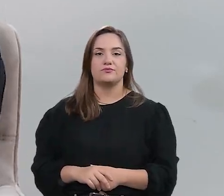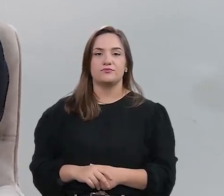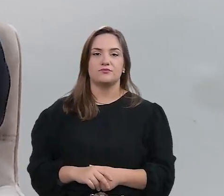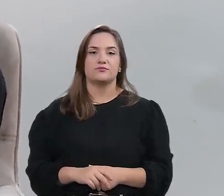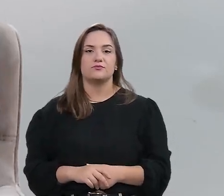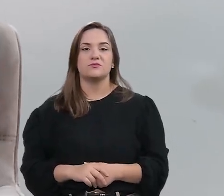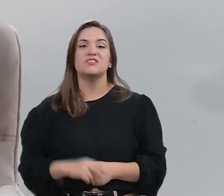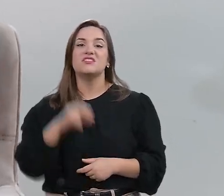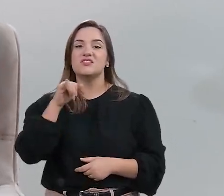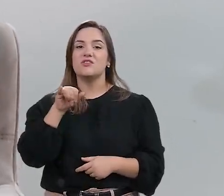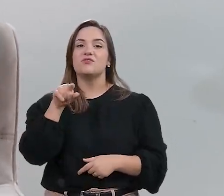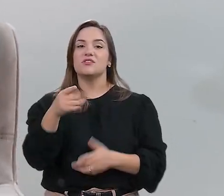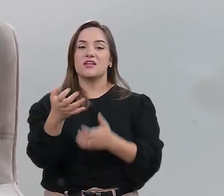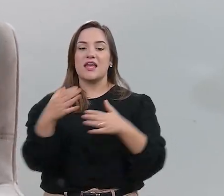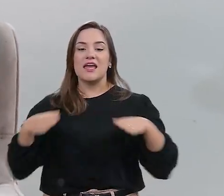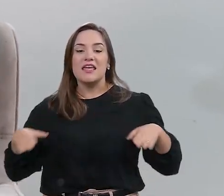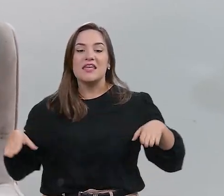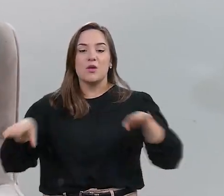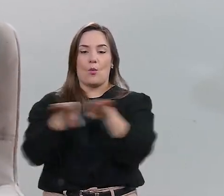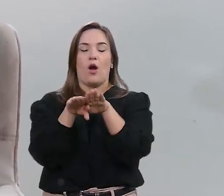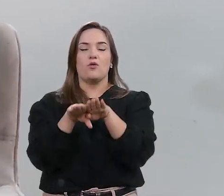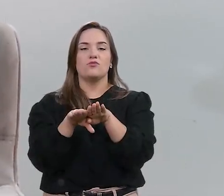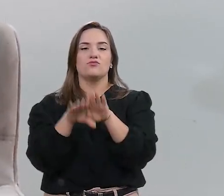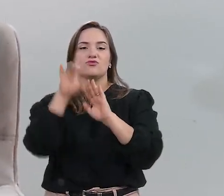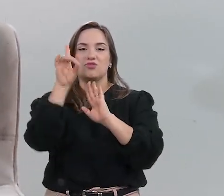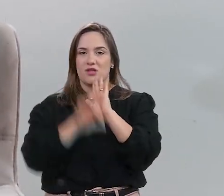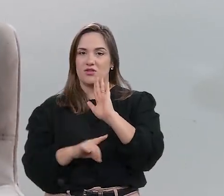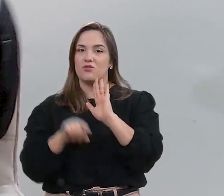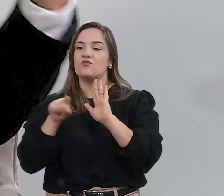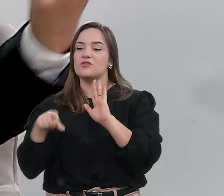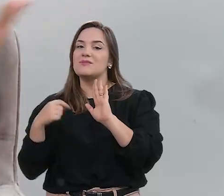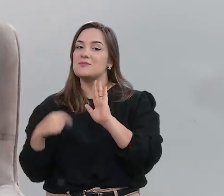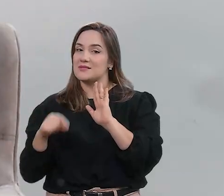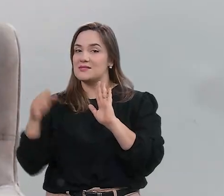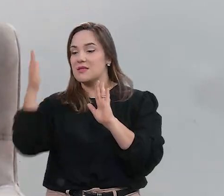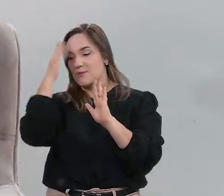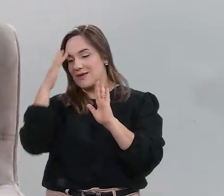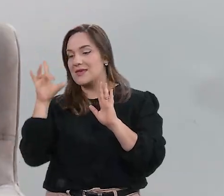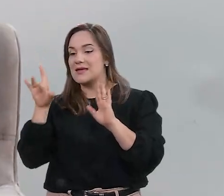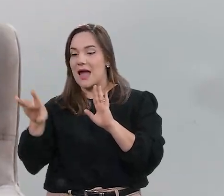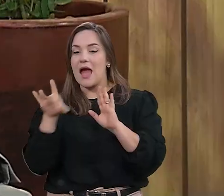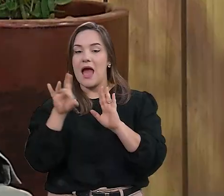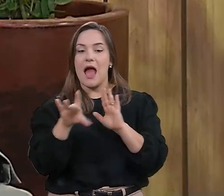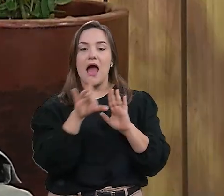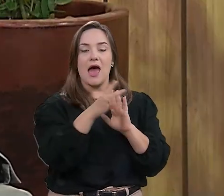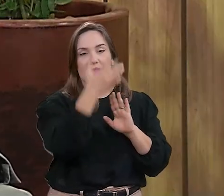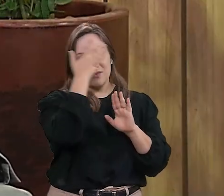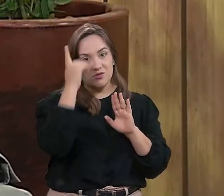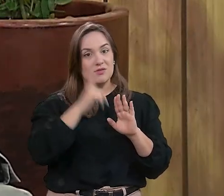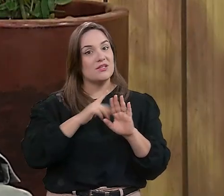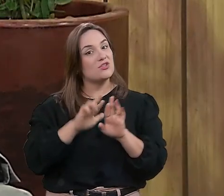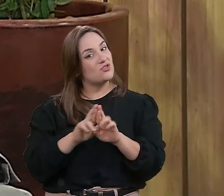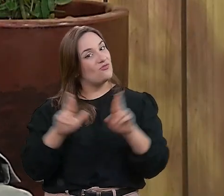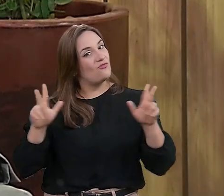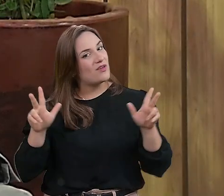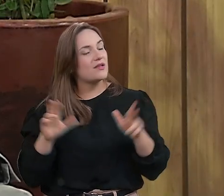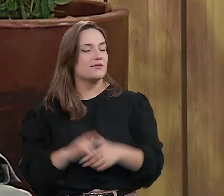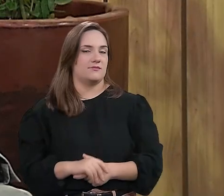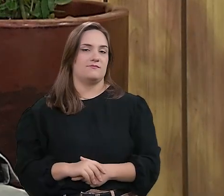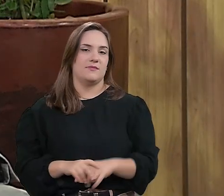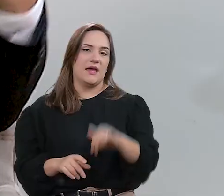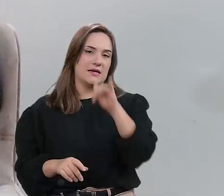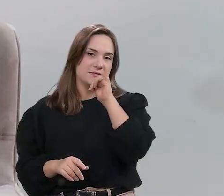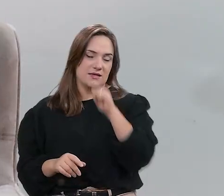defende igualdade de direitos, você tem que considerar as diferenças que existem na sociedade. Como é que você vai falar